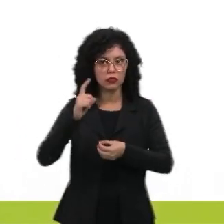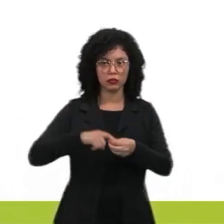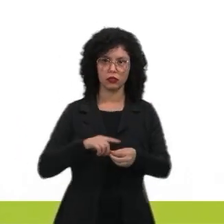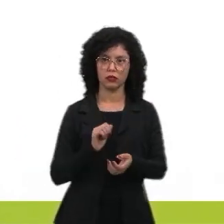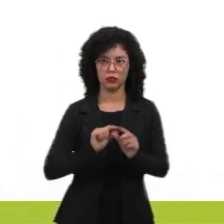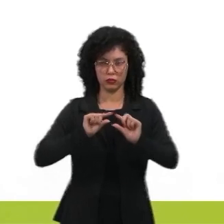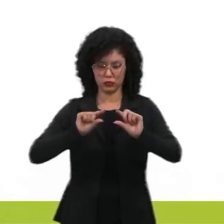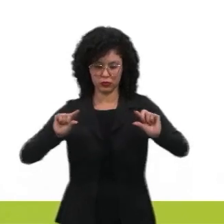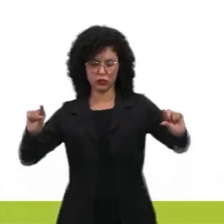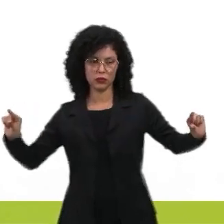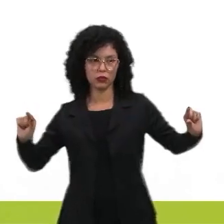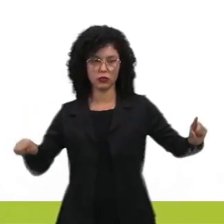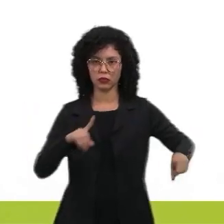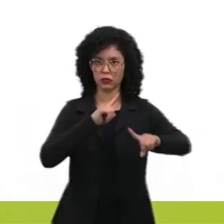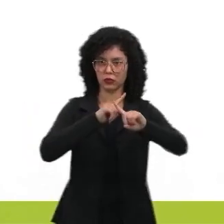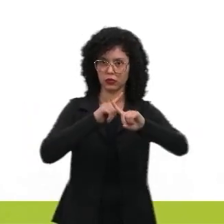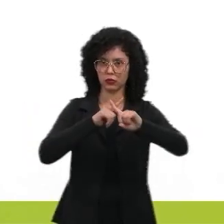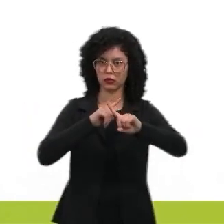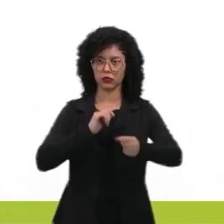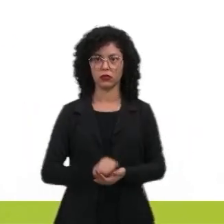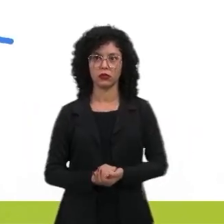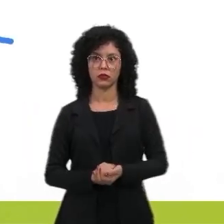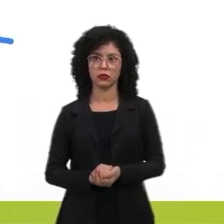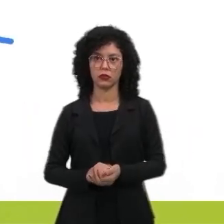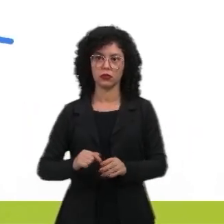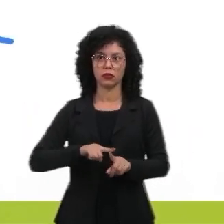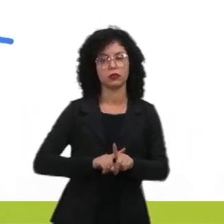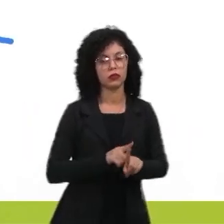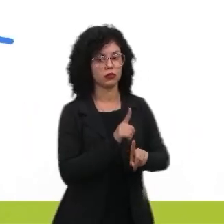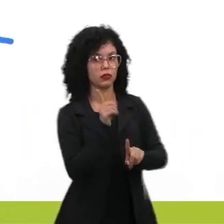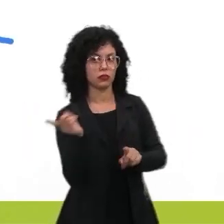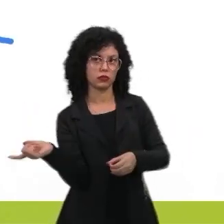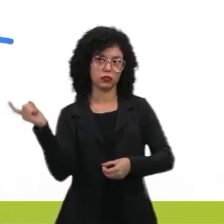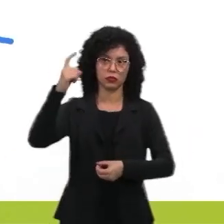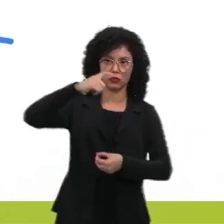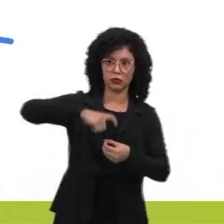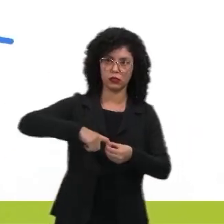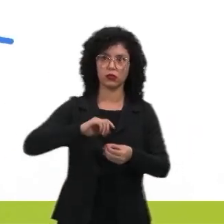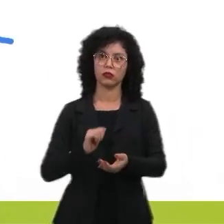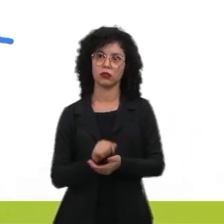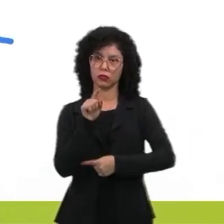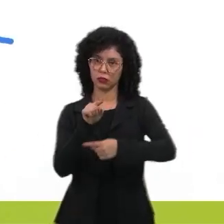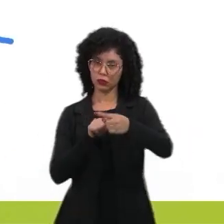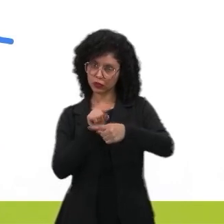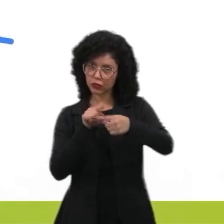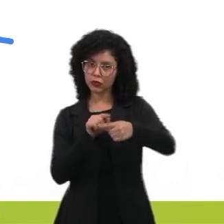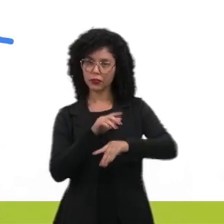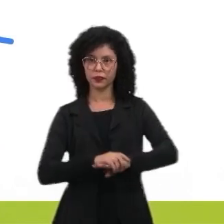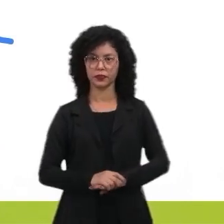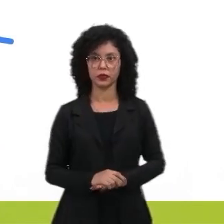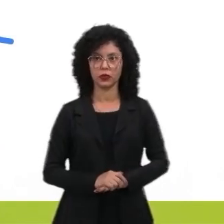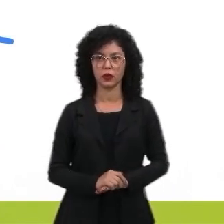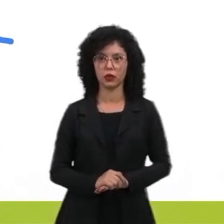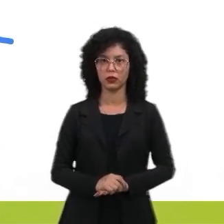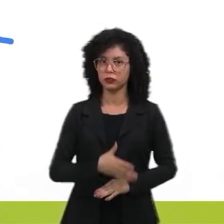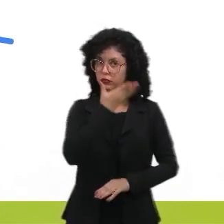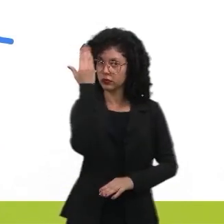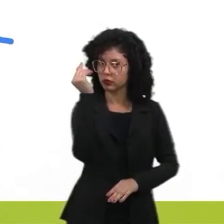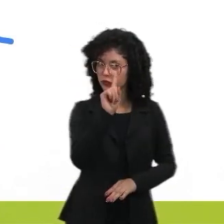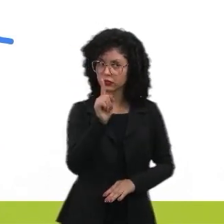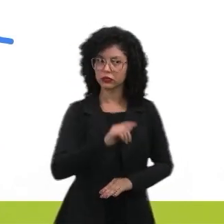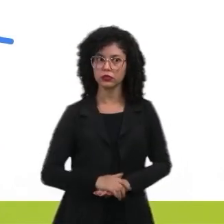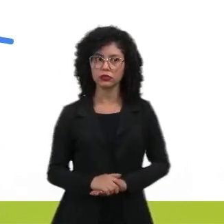escala, você multiplica. Se você volta na escala, você vai dividir essa relação matemática. Não esqueçam disso,